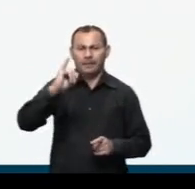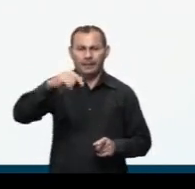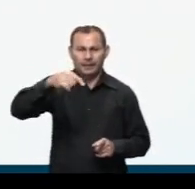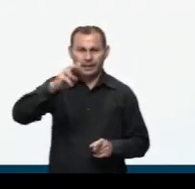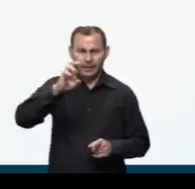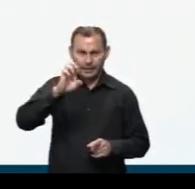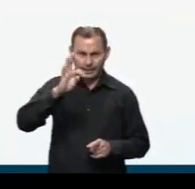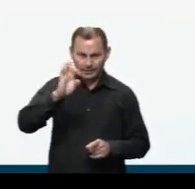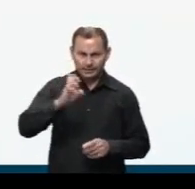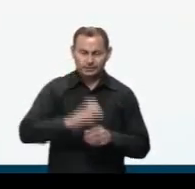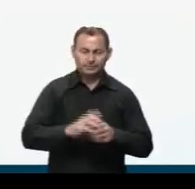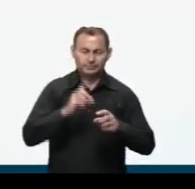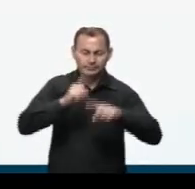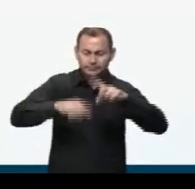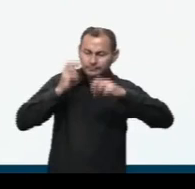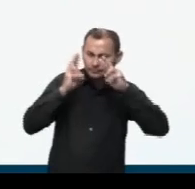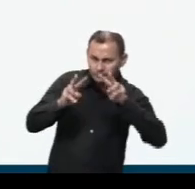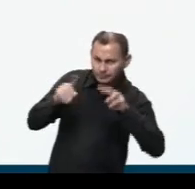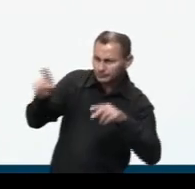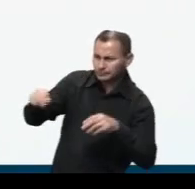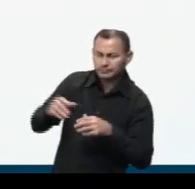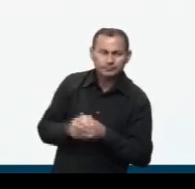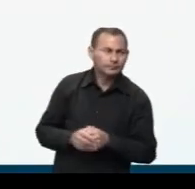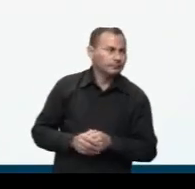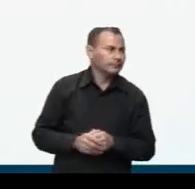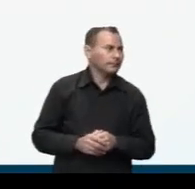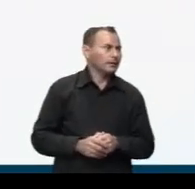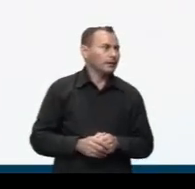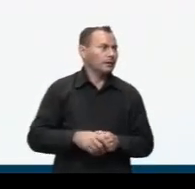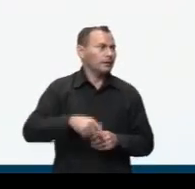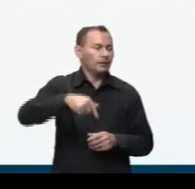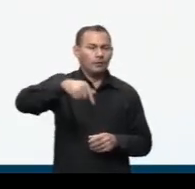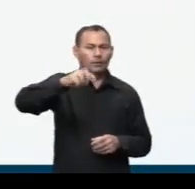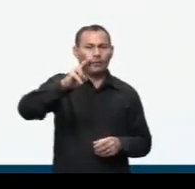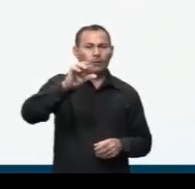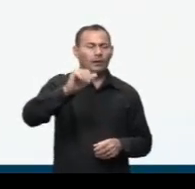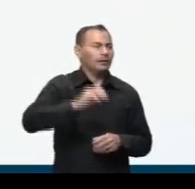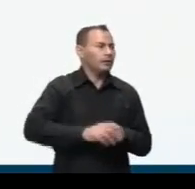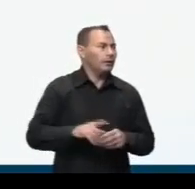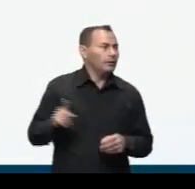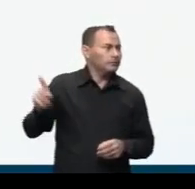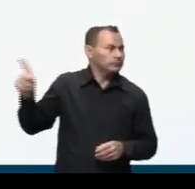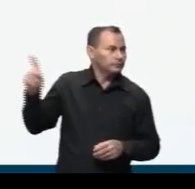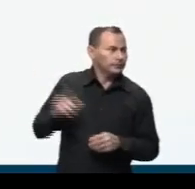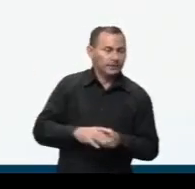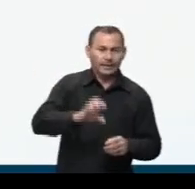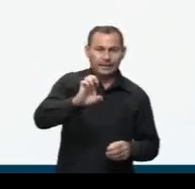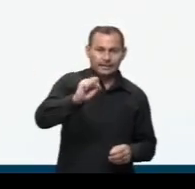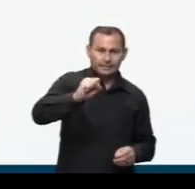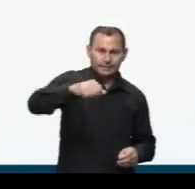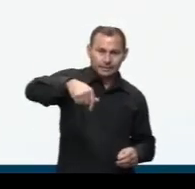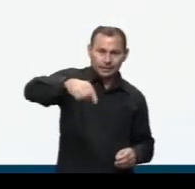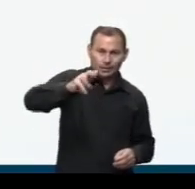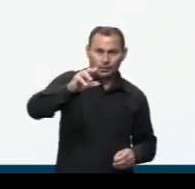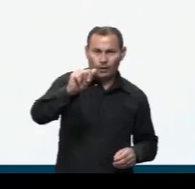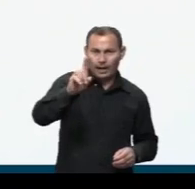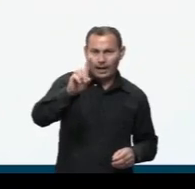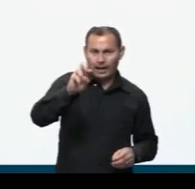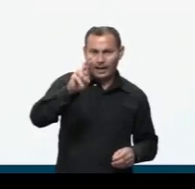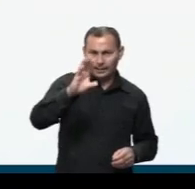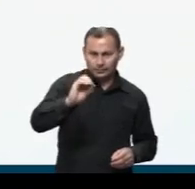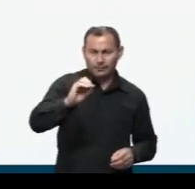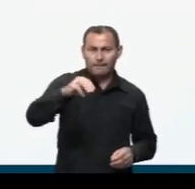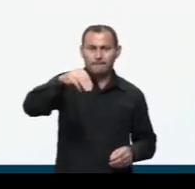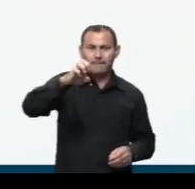Piquetes, que são essas criaturinhas aqui. Esquadro metálico. Para que esquadro metálico? Para a gente poder saber se